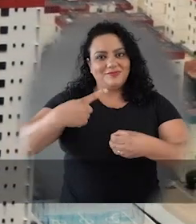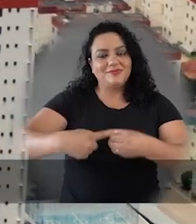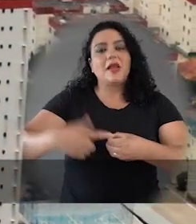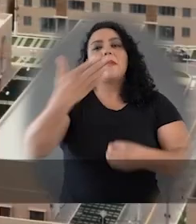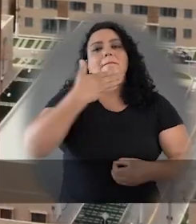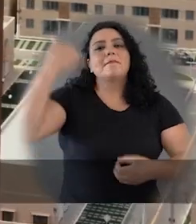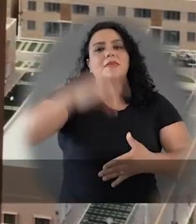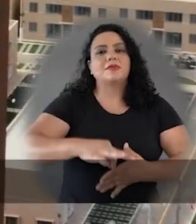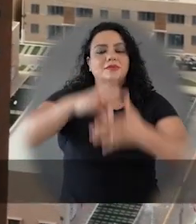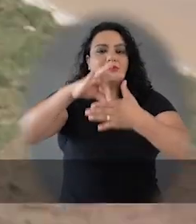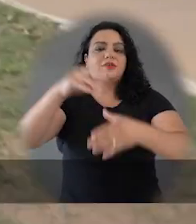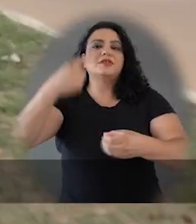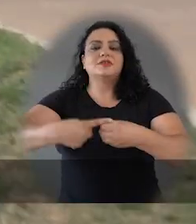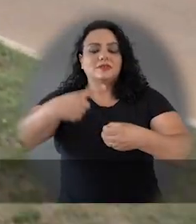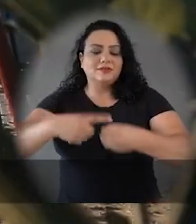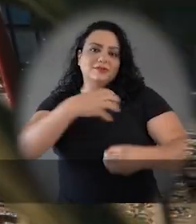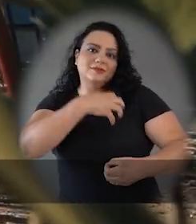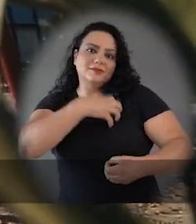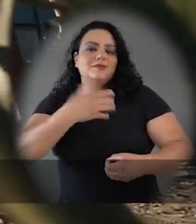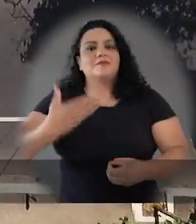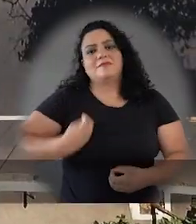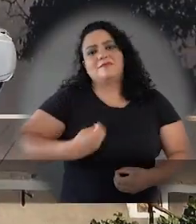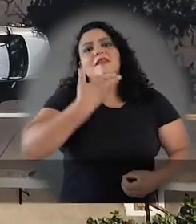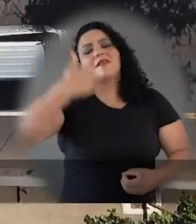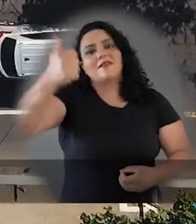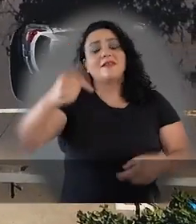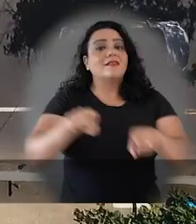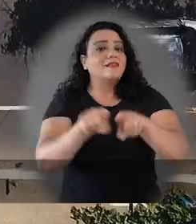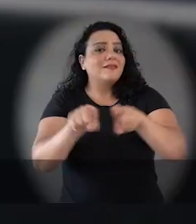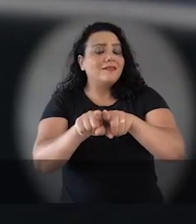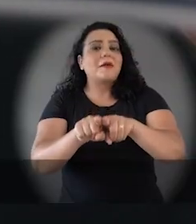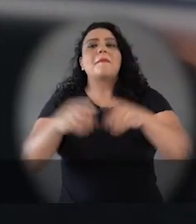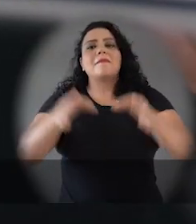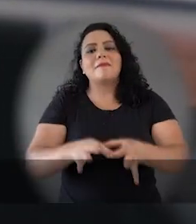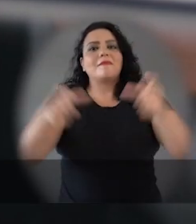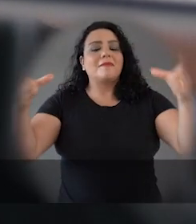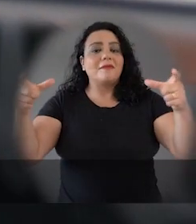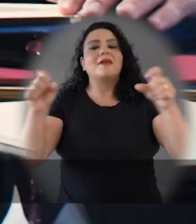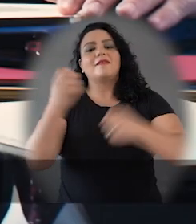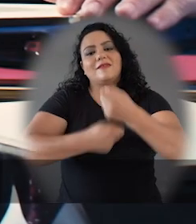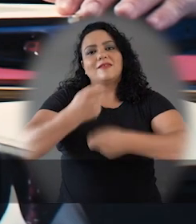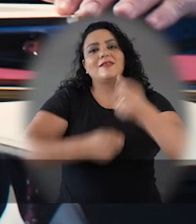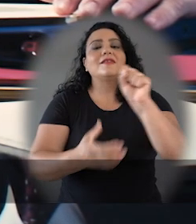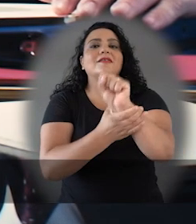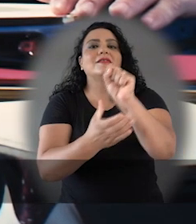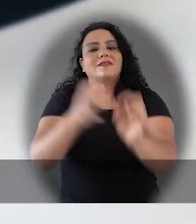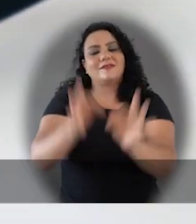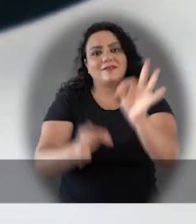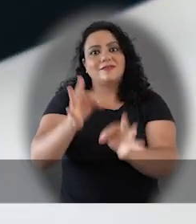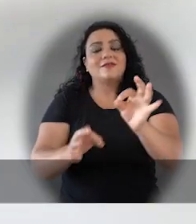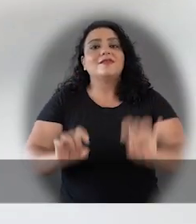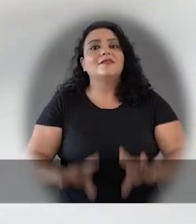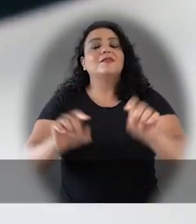Vitória da Conquista, eleita a melhor cidade da Bahia para se viver. É também a cidade brasileira com maior liberdade econômica e